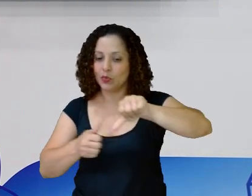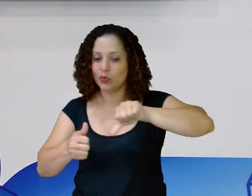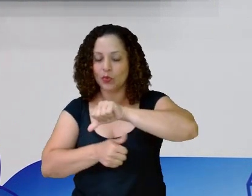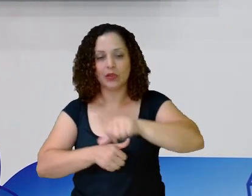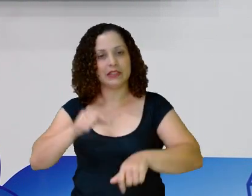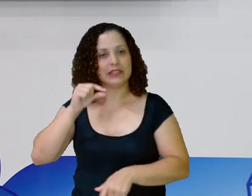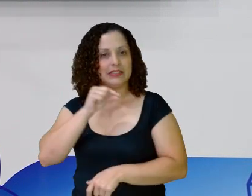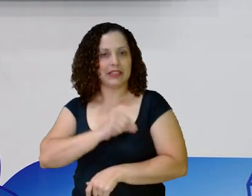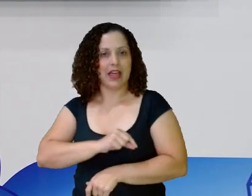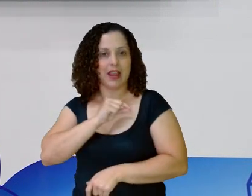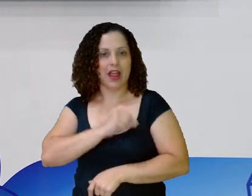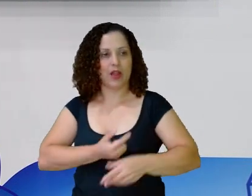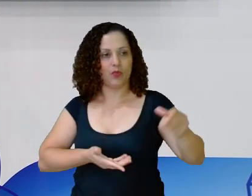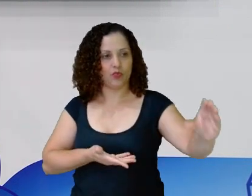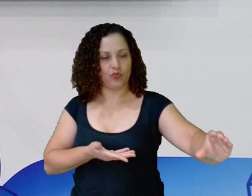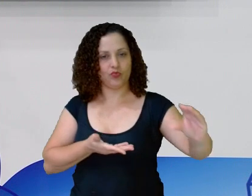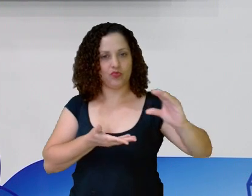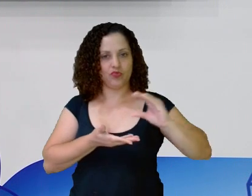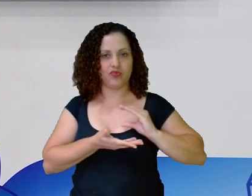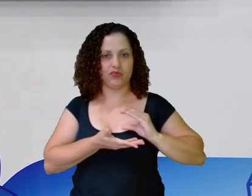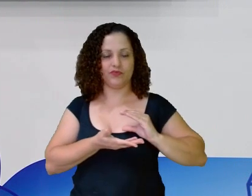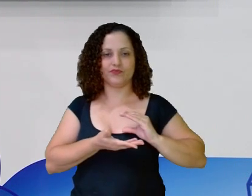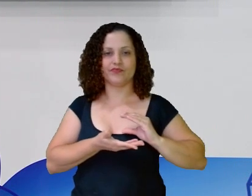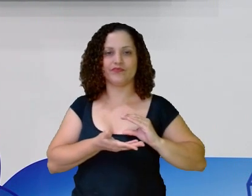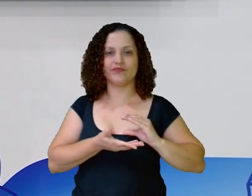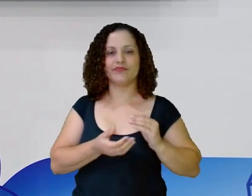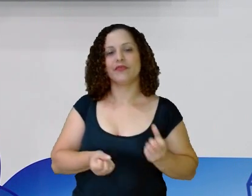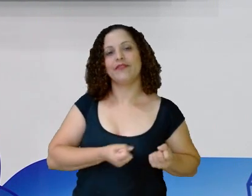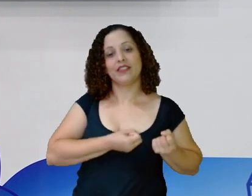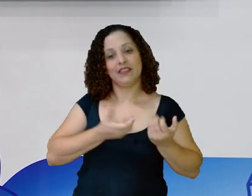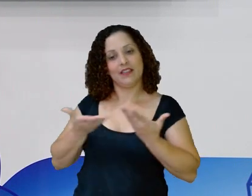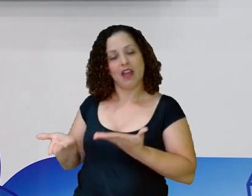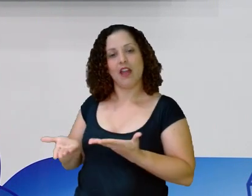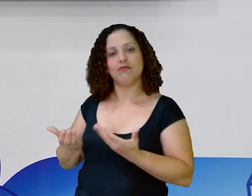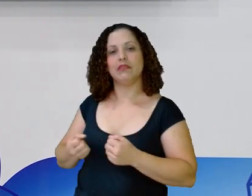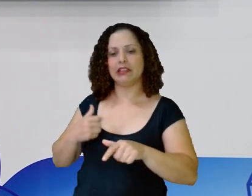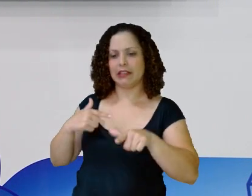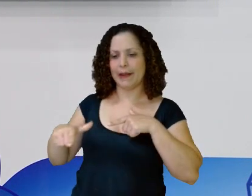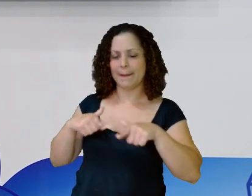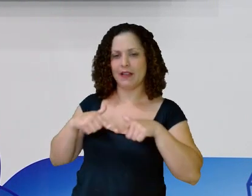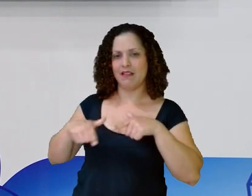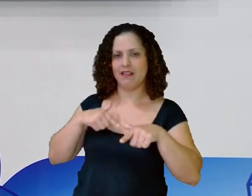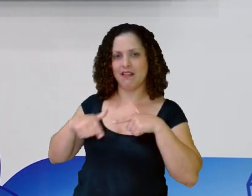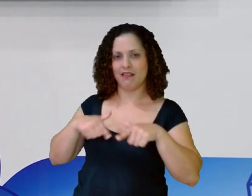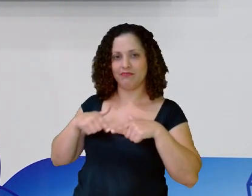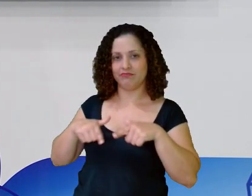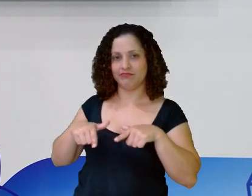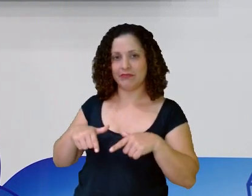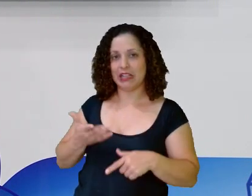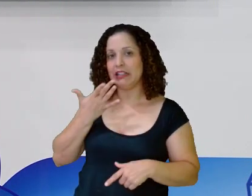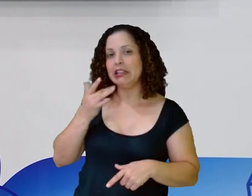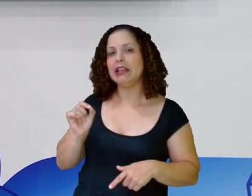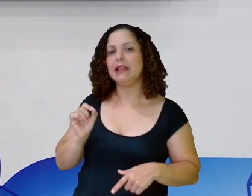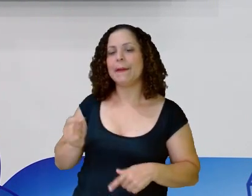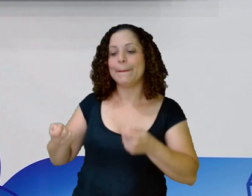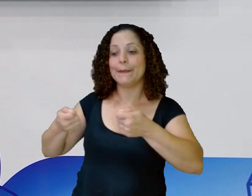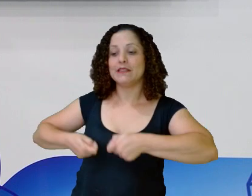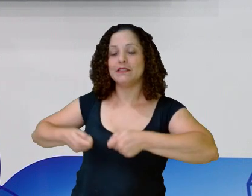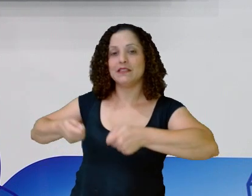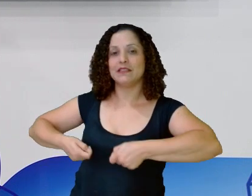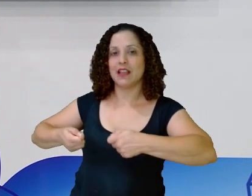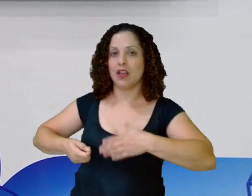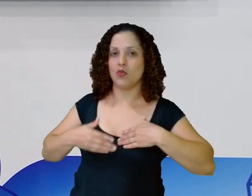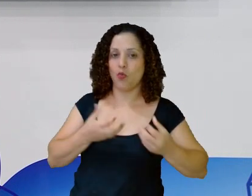do mês ou quinzenalmente, elas vão oferecer um serviço para as pessoas que estão precisando. E aí, quando a gente oferece